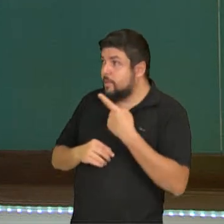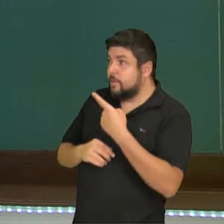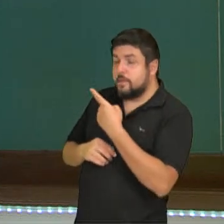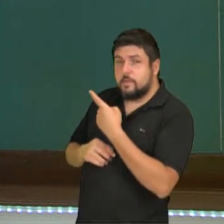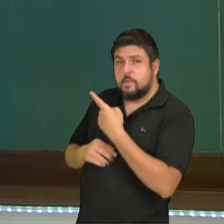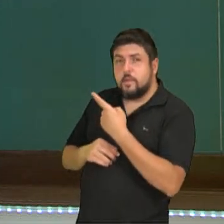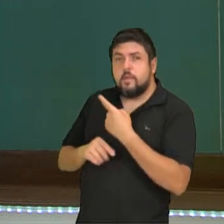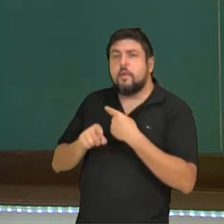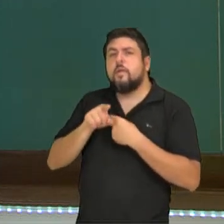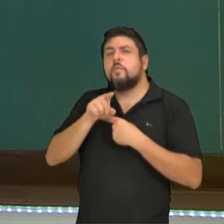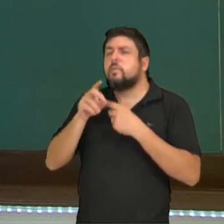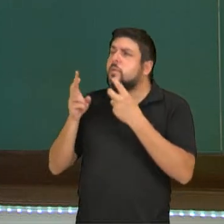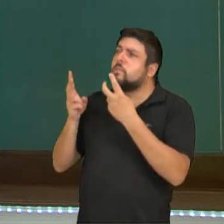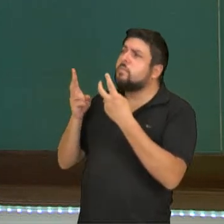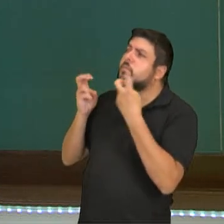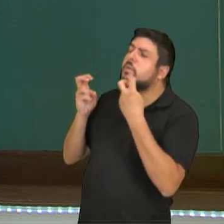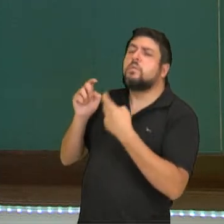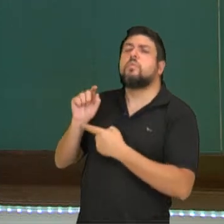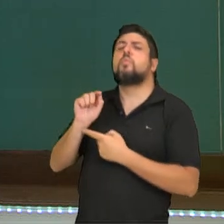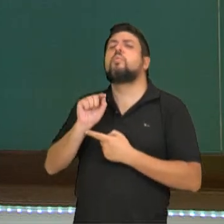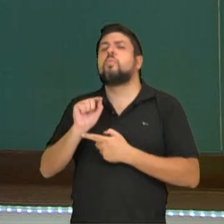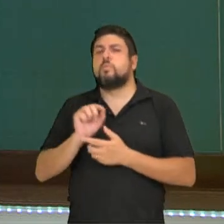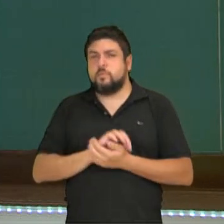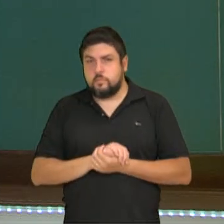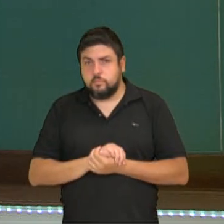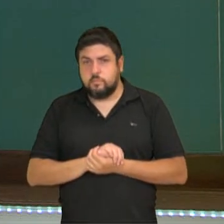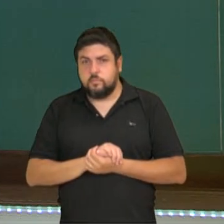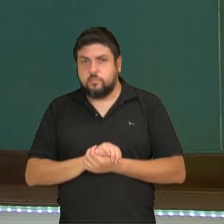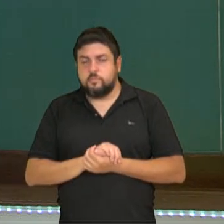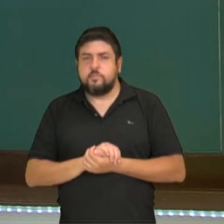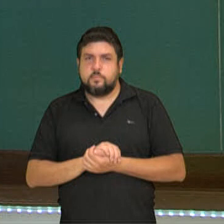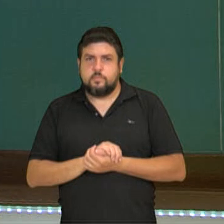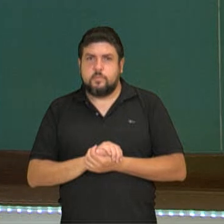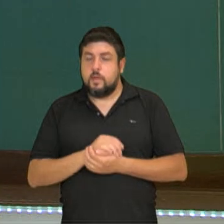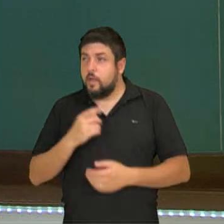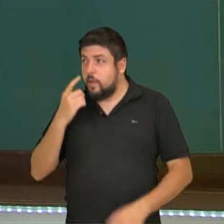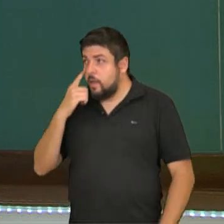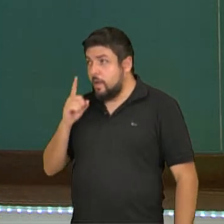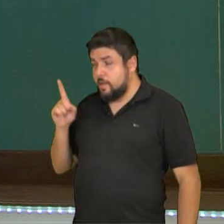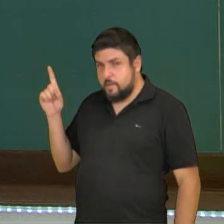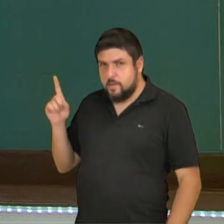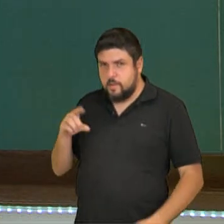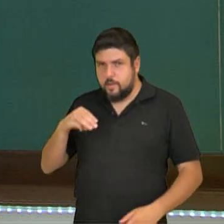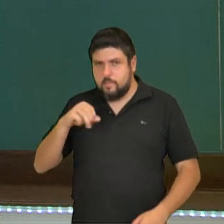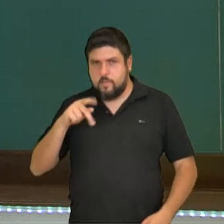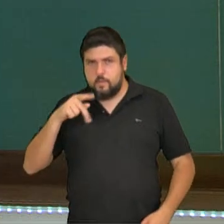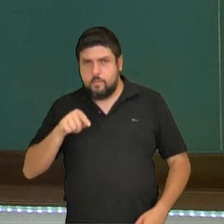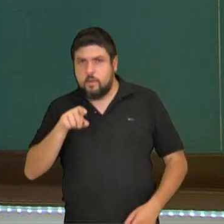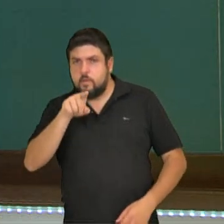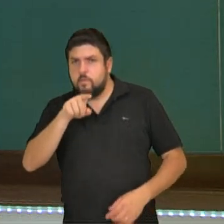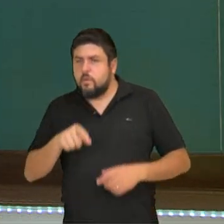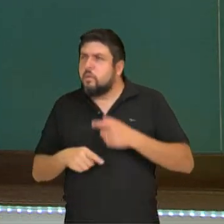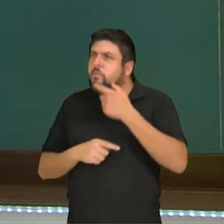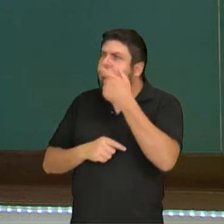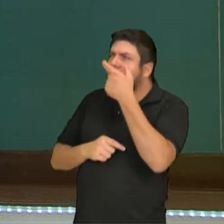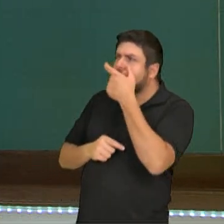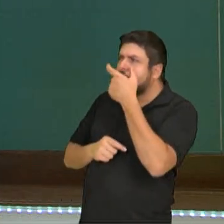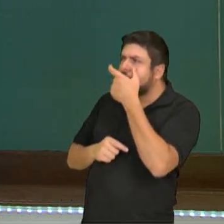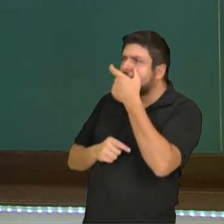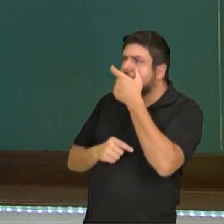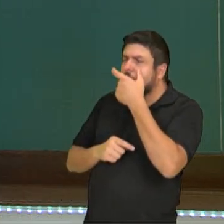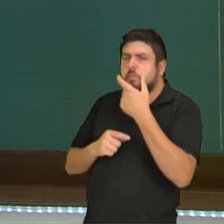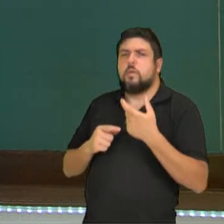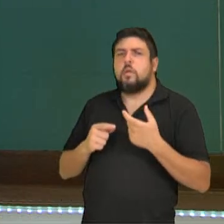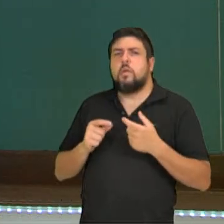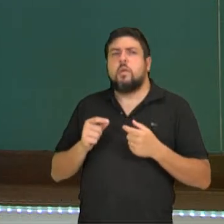lado? Então, a professora trouxe aqui para vocês um mapa. Vocês vão observar esse mapa e tentar identificar, né,